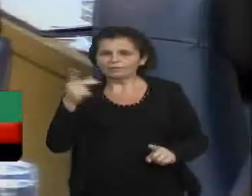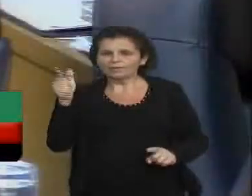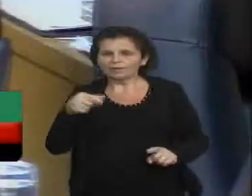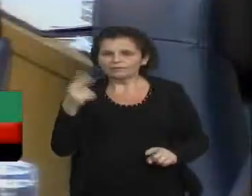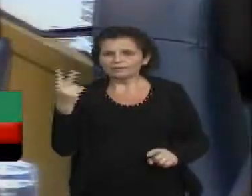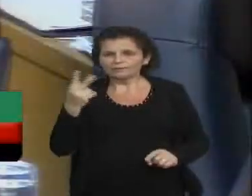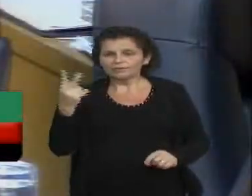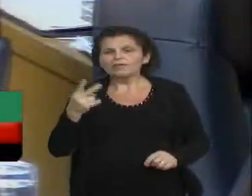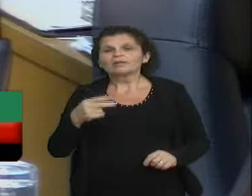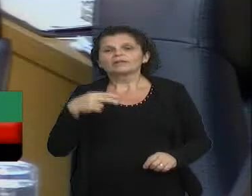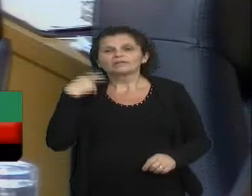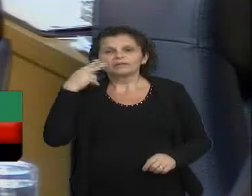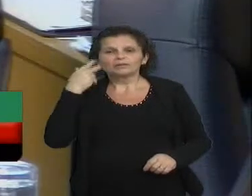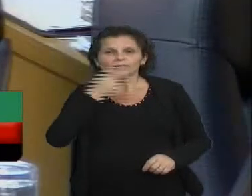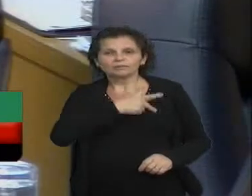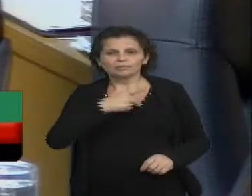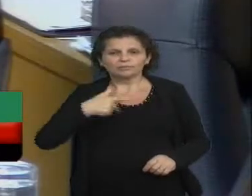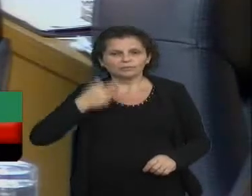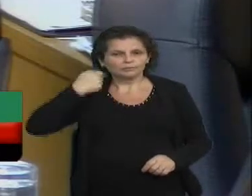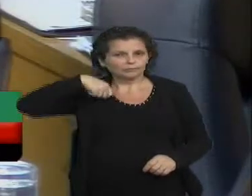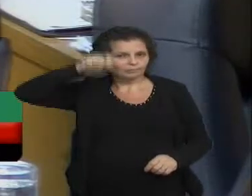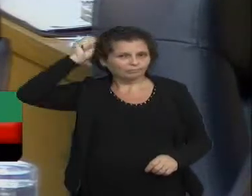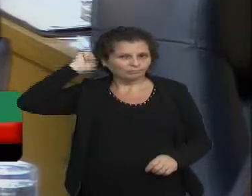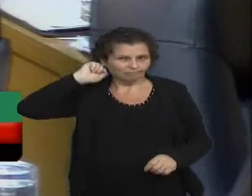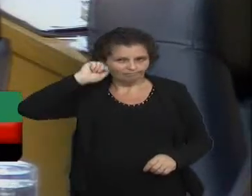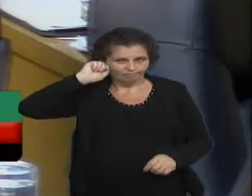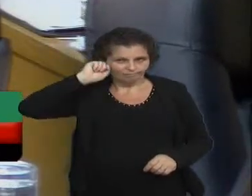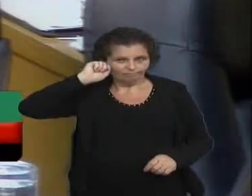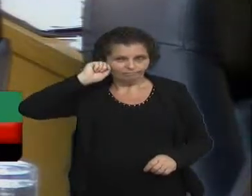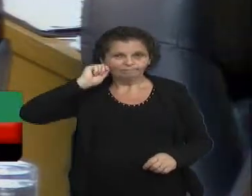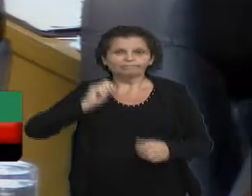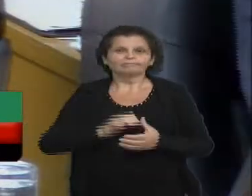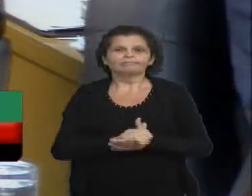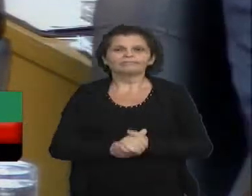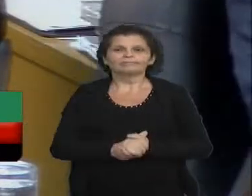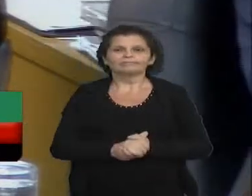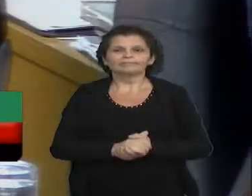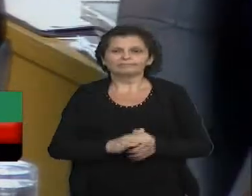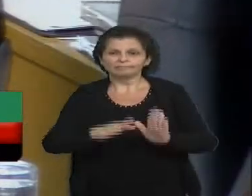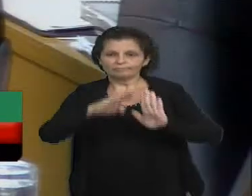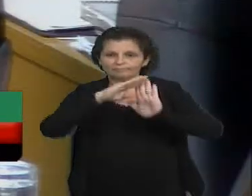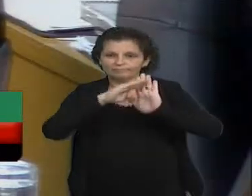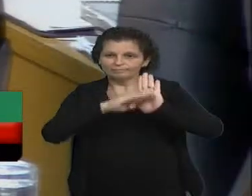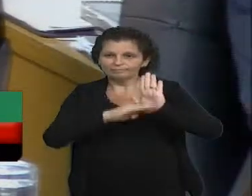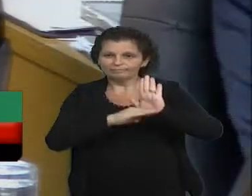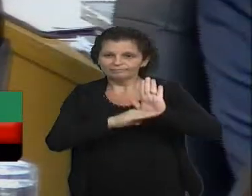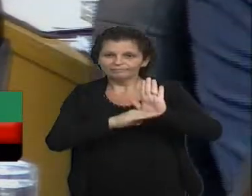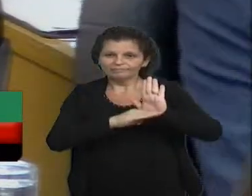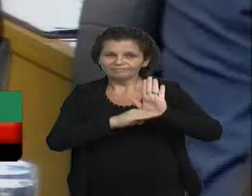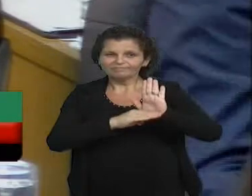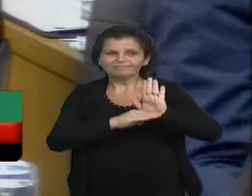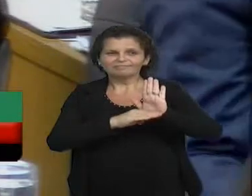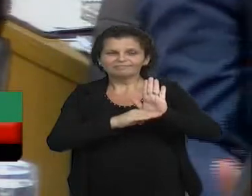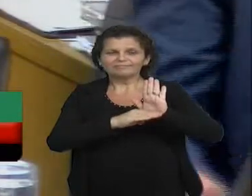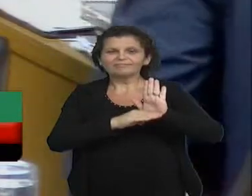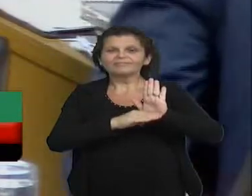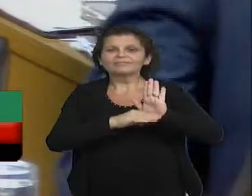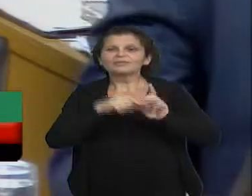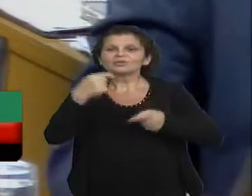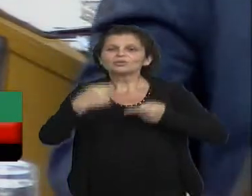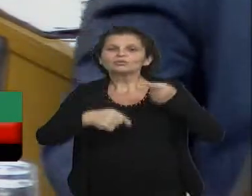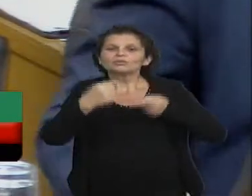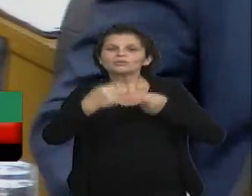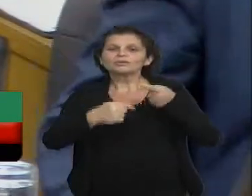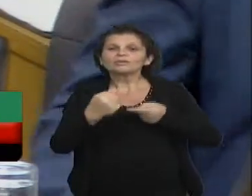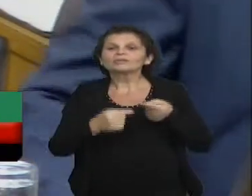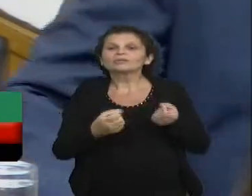232/22, de autoria da pastora Cristiane. Questão de ordem, senhor presidente. Questão de ordem, vereador Michel. Para discutir. Para